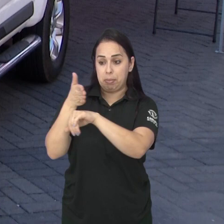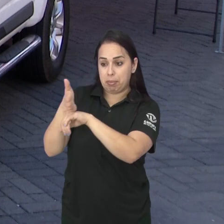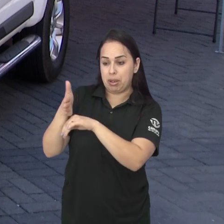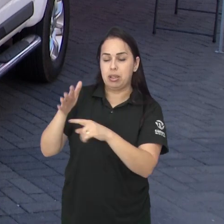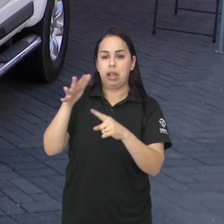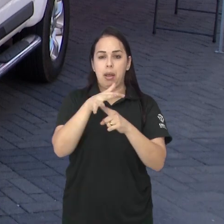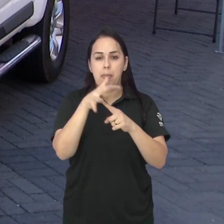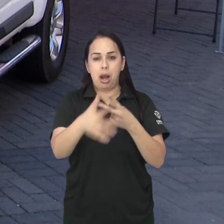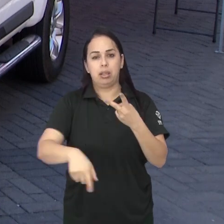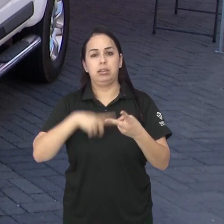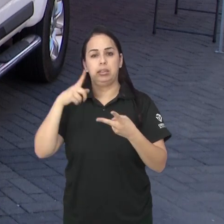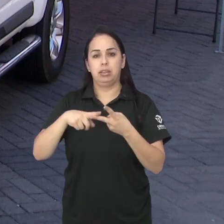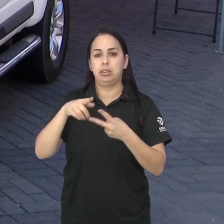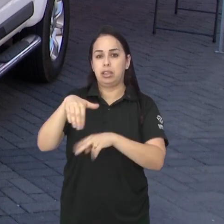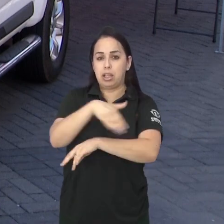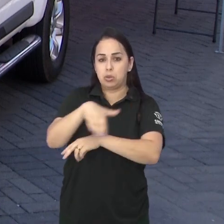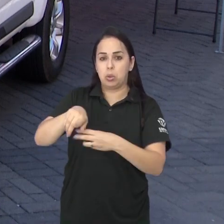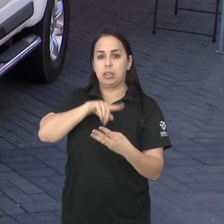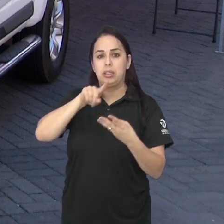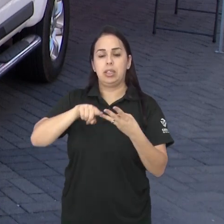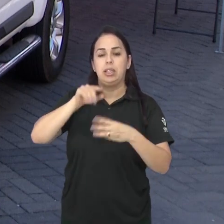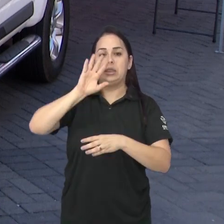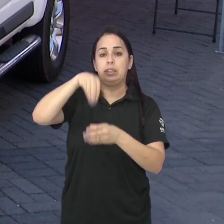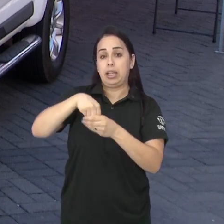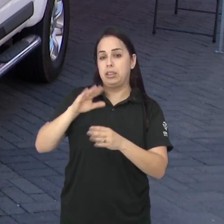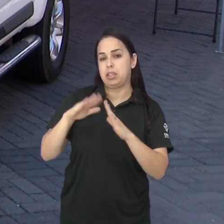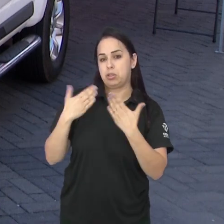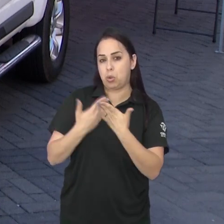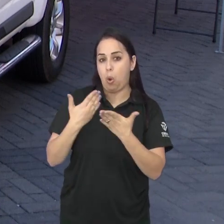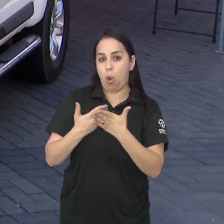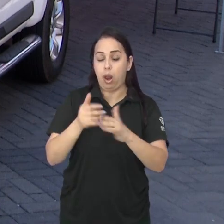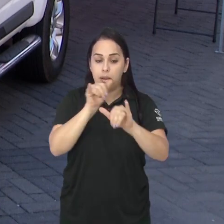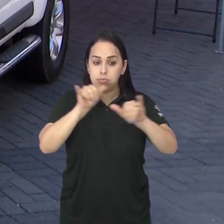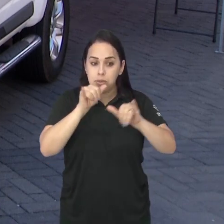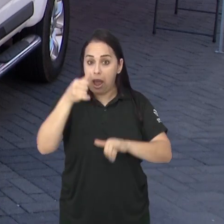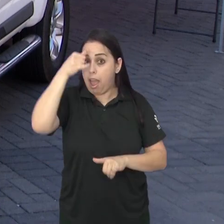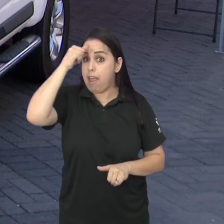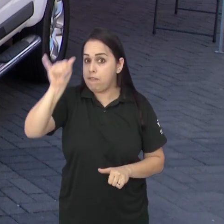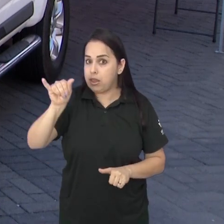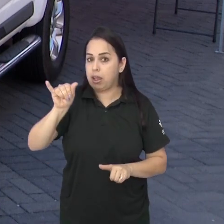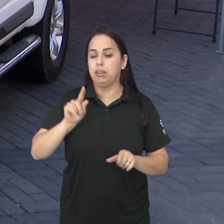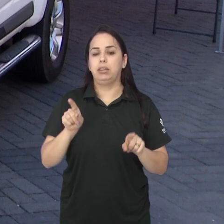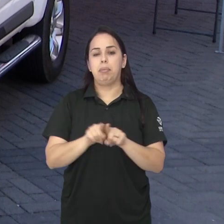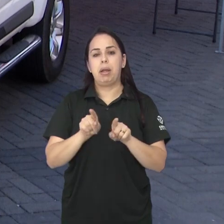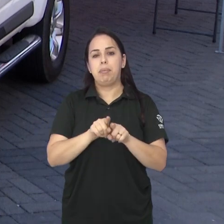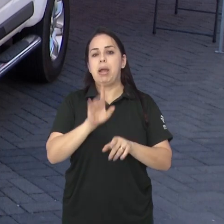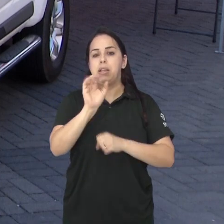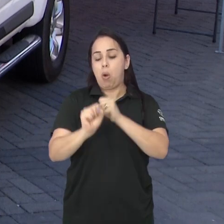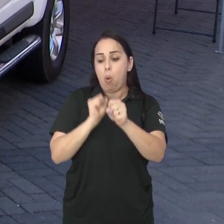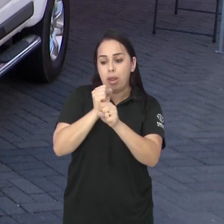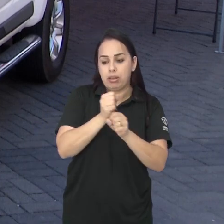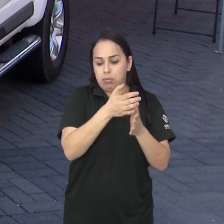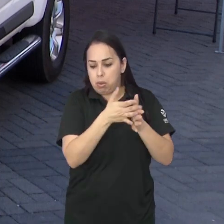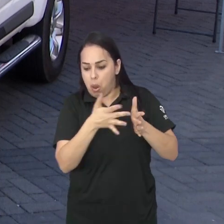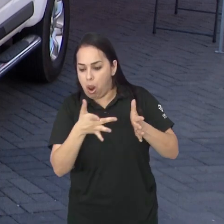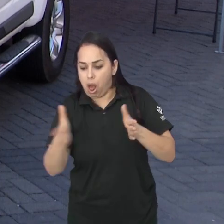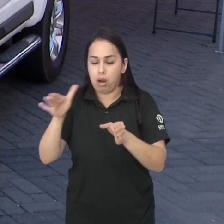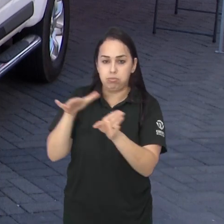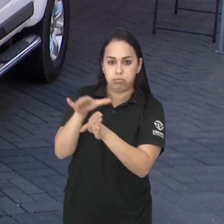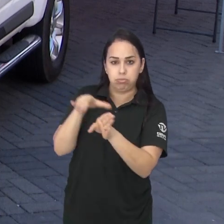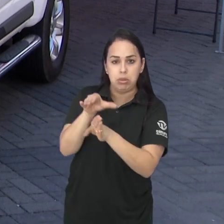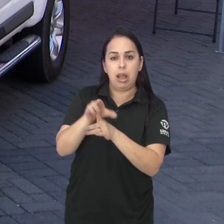comunidades, nas ruas, praças e também nas escolas, com relação à prevenção. Então é um trabalho contínuo do ano todo, onde a gente